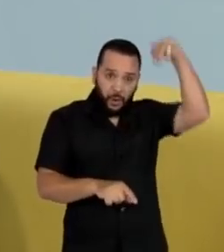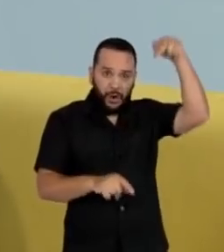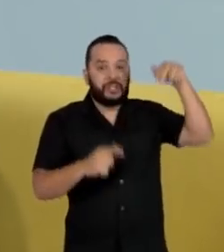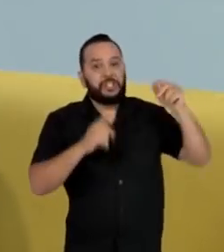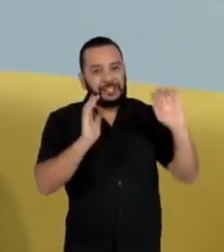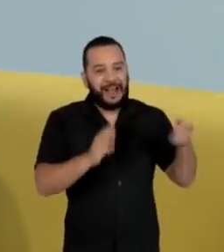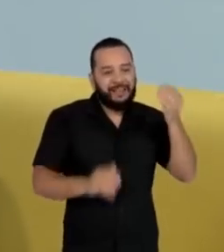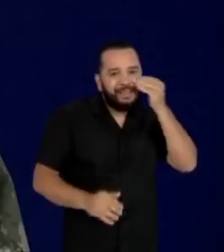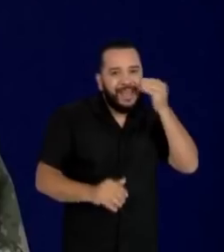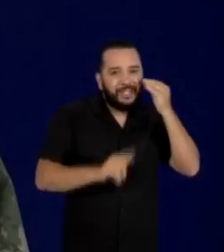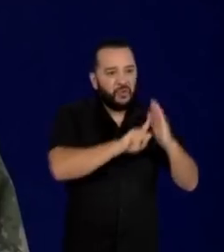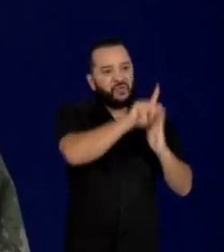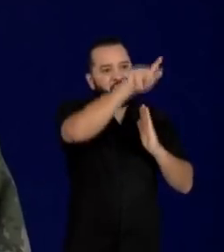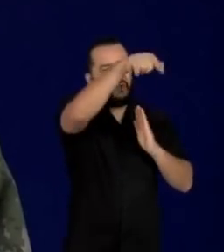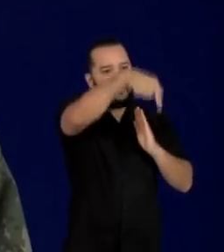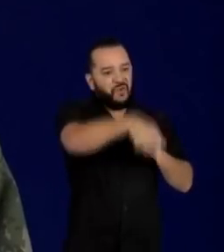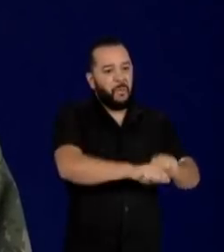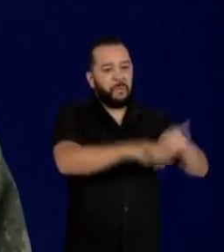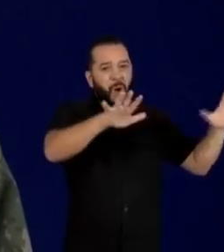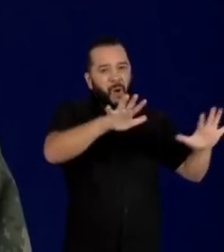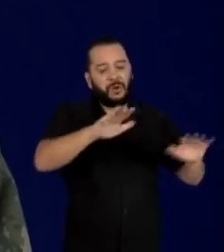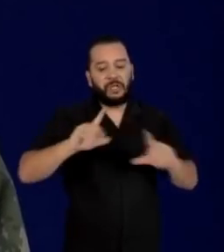condenado pelo Japão.